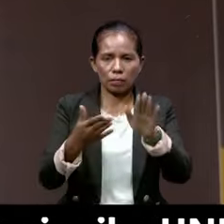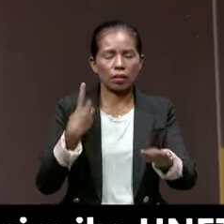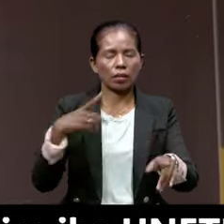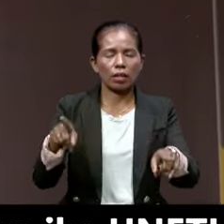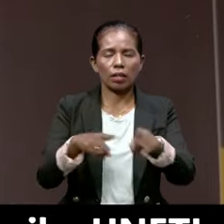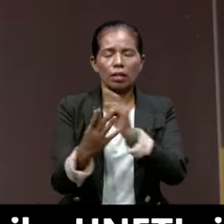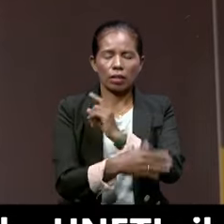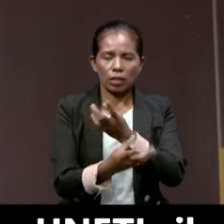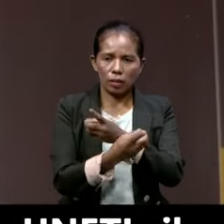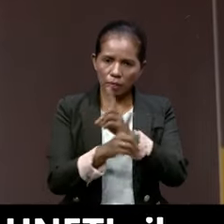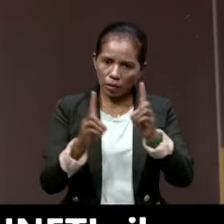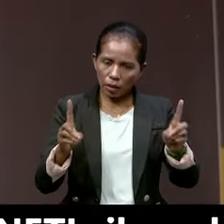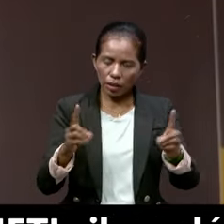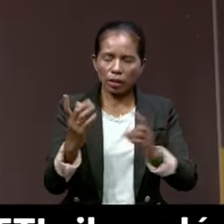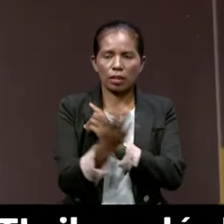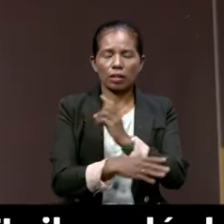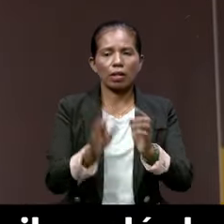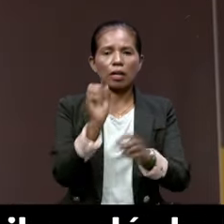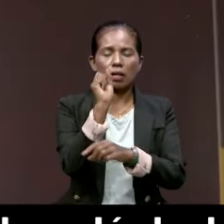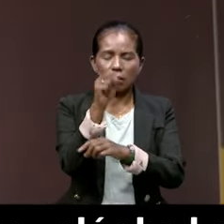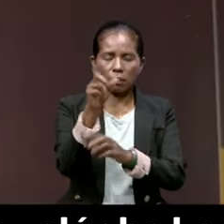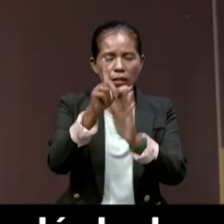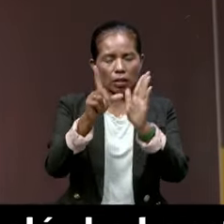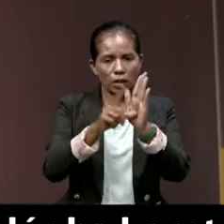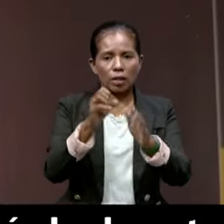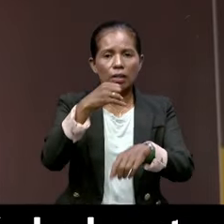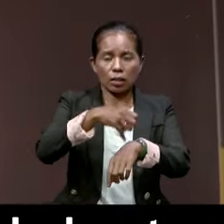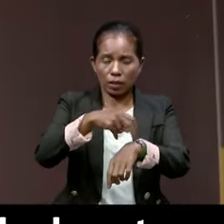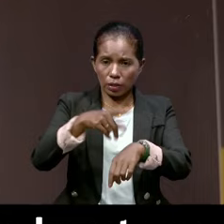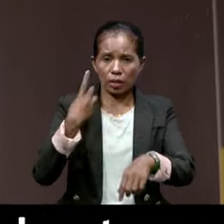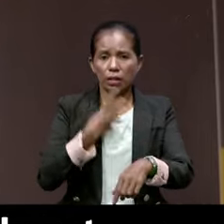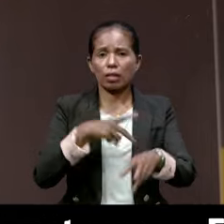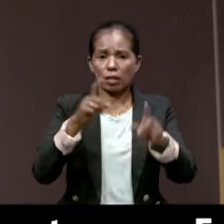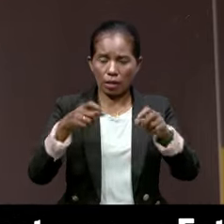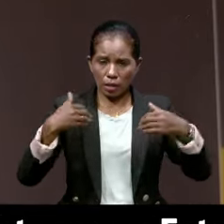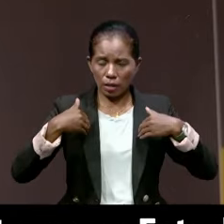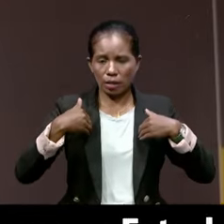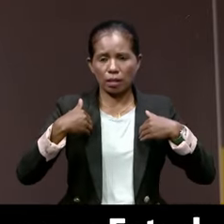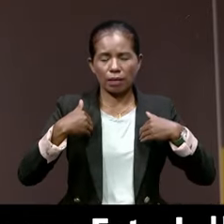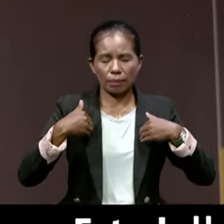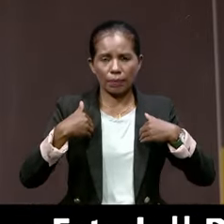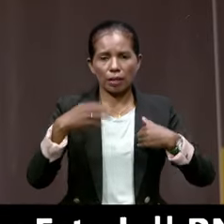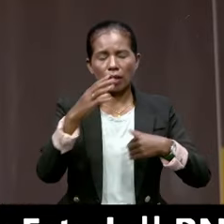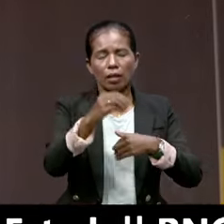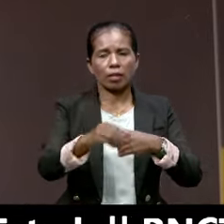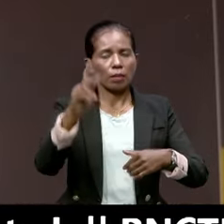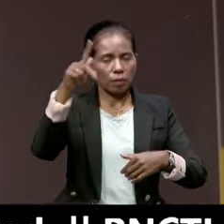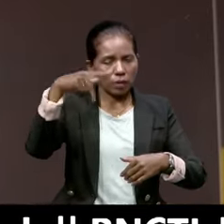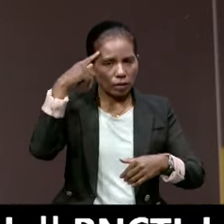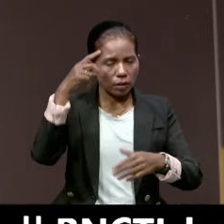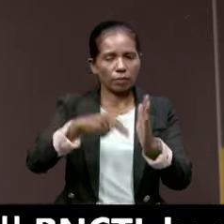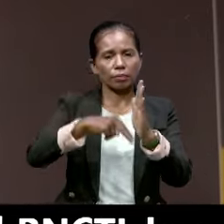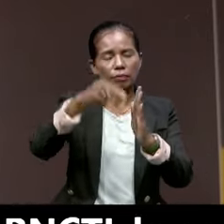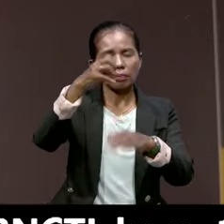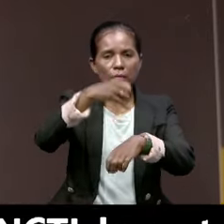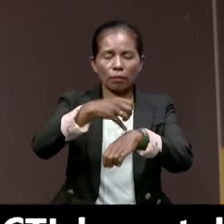democrático, país nebe ha kruk ba a lei internacional, ita tem que iha moral política, iha nivel